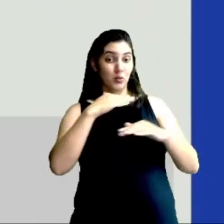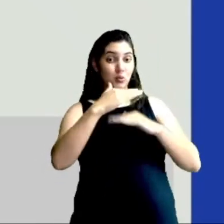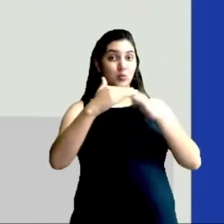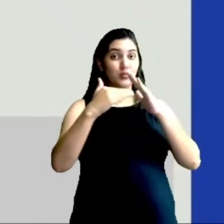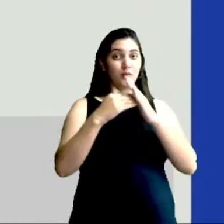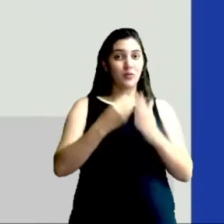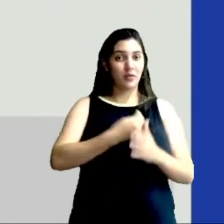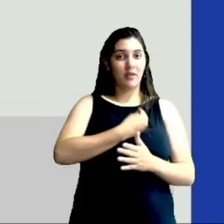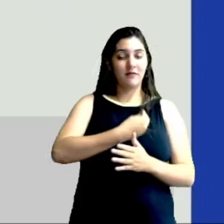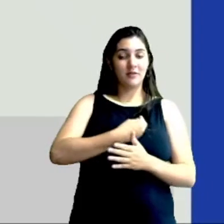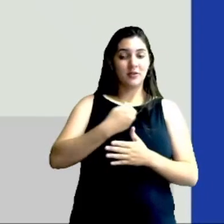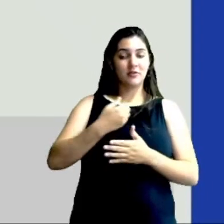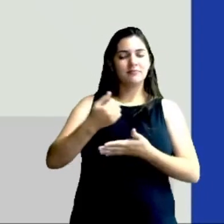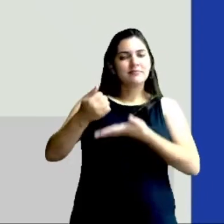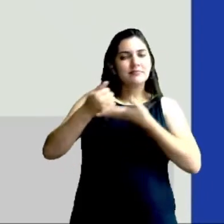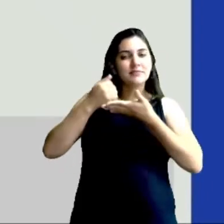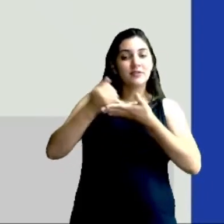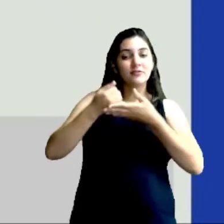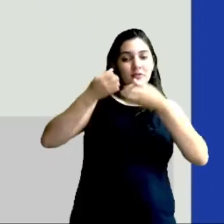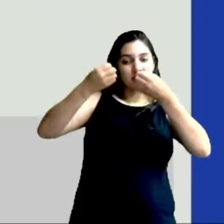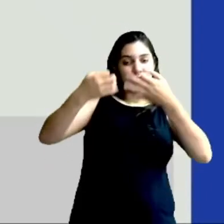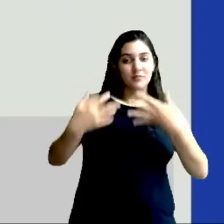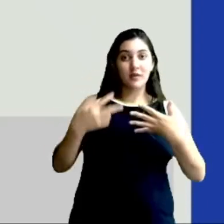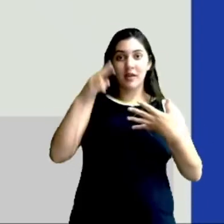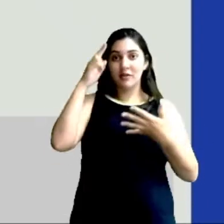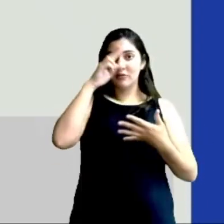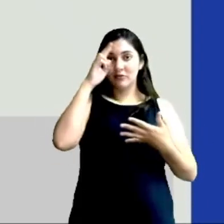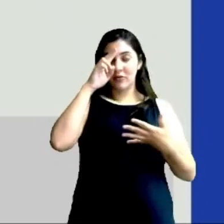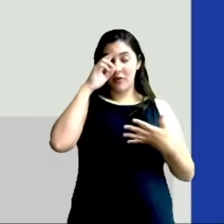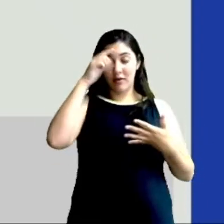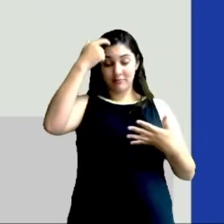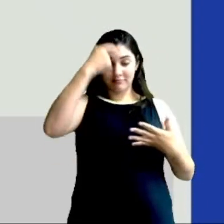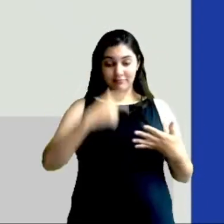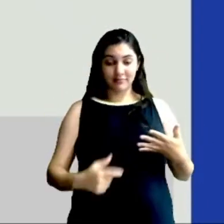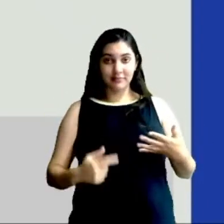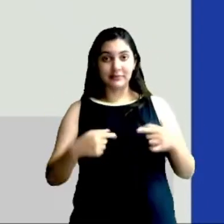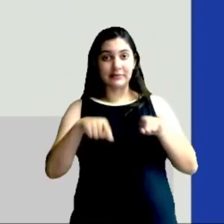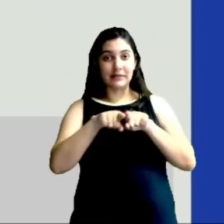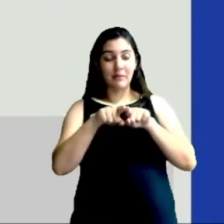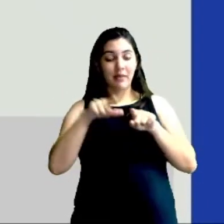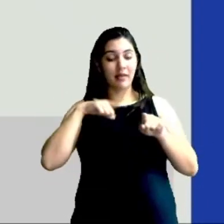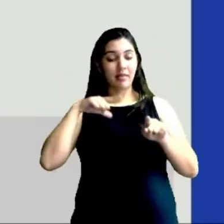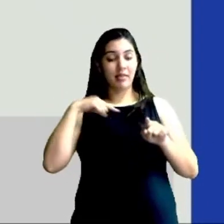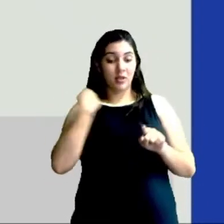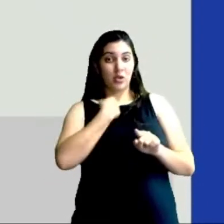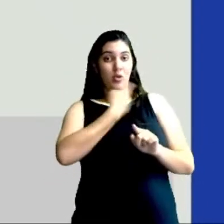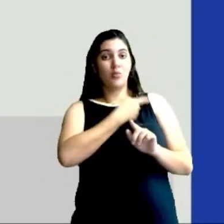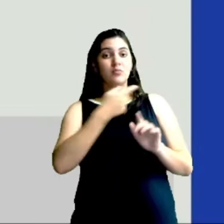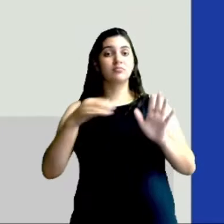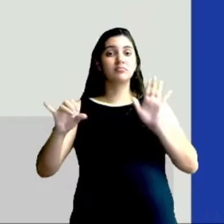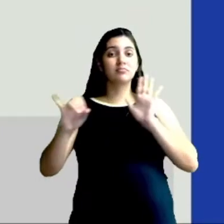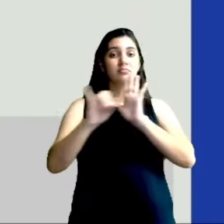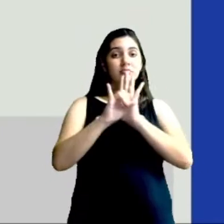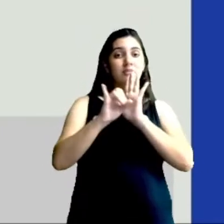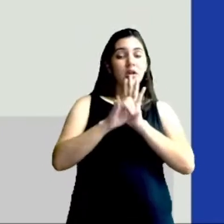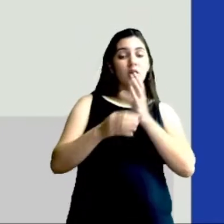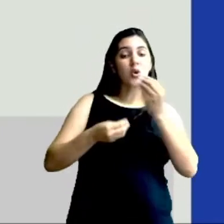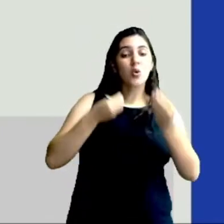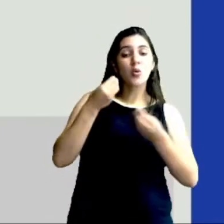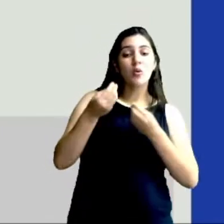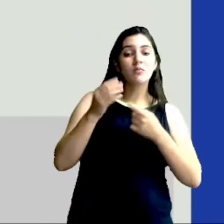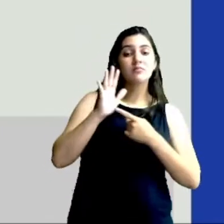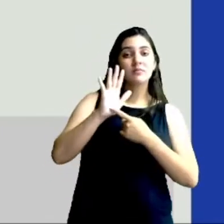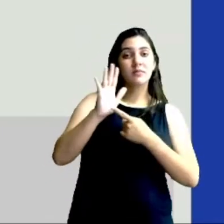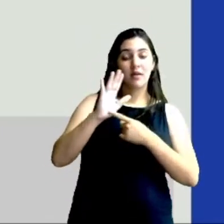vida nos ajudam a contar a história de quem somos a formar no as identidade e Ah tá com nos